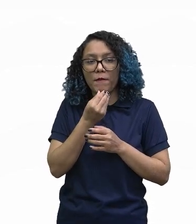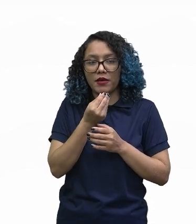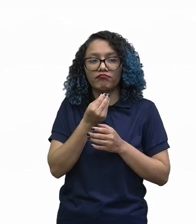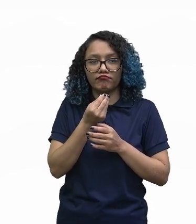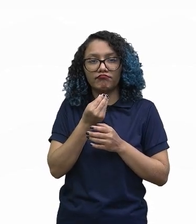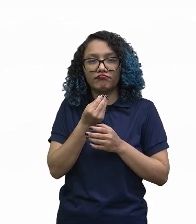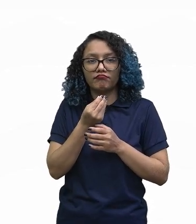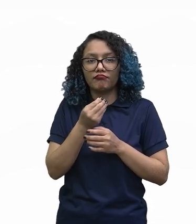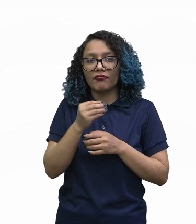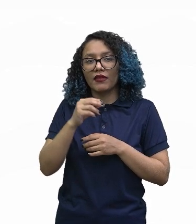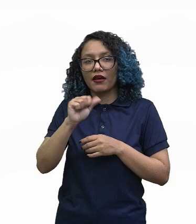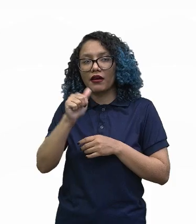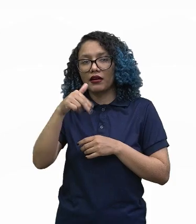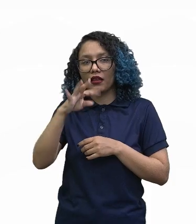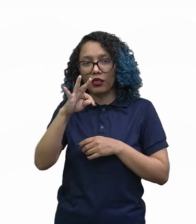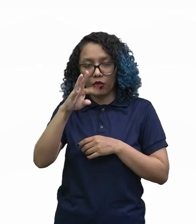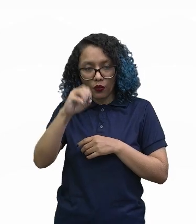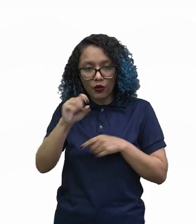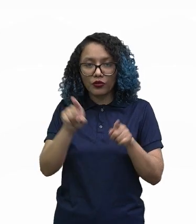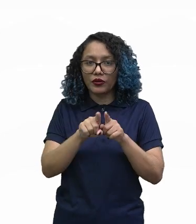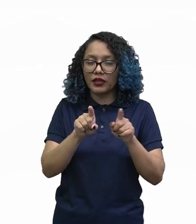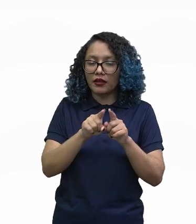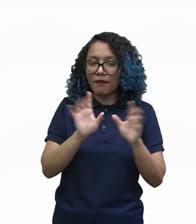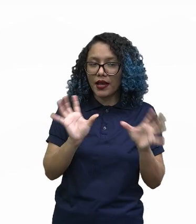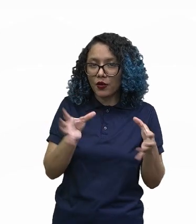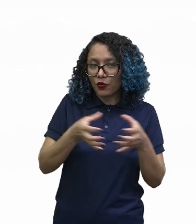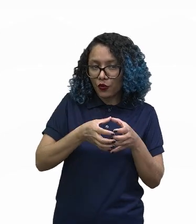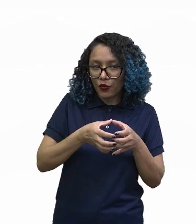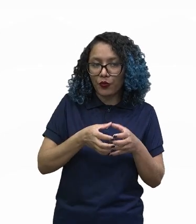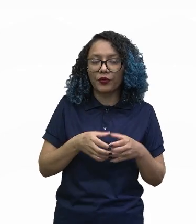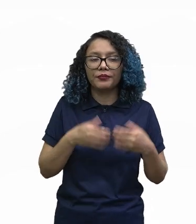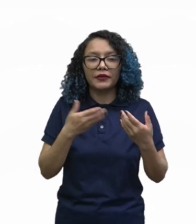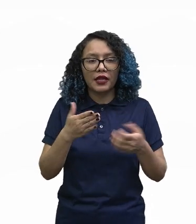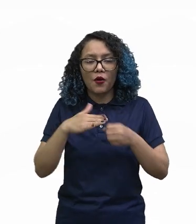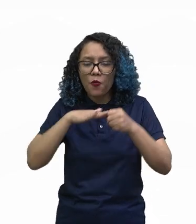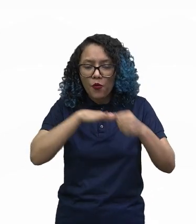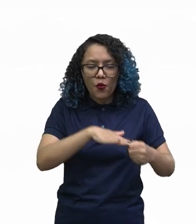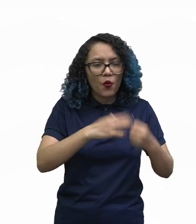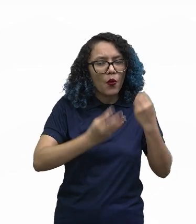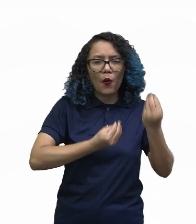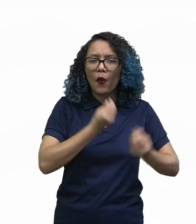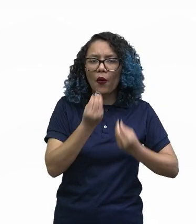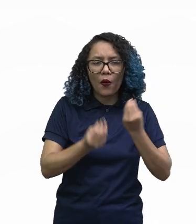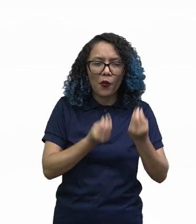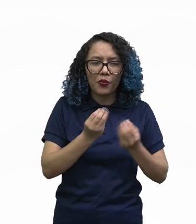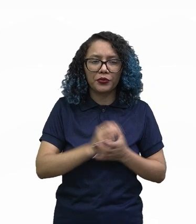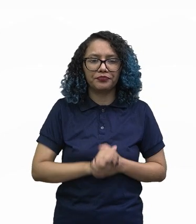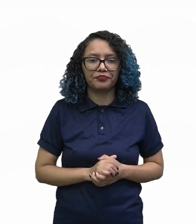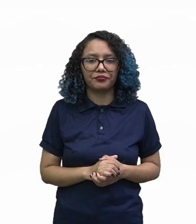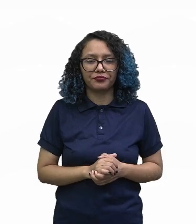né, através de que o governo republicano viu no